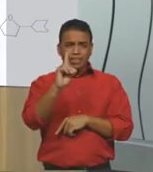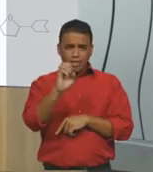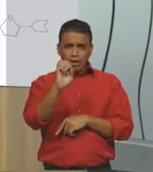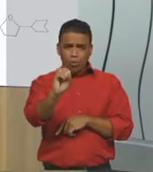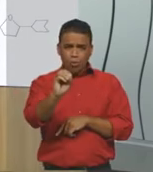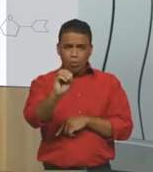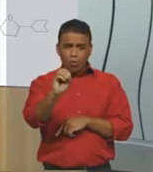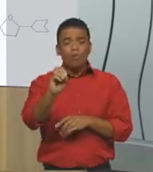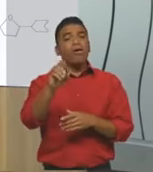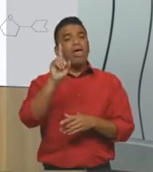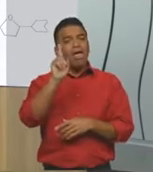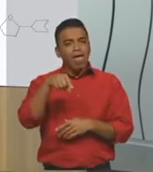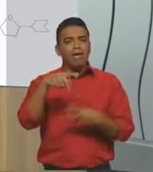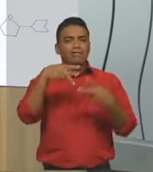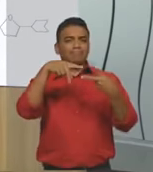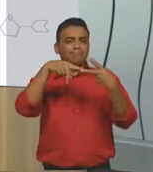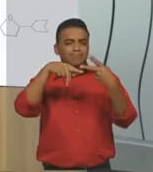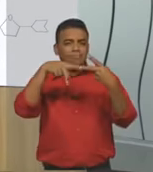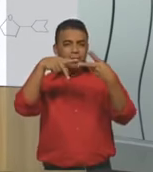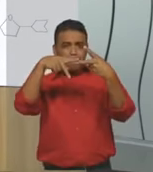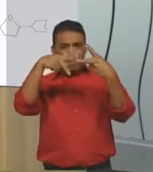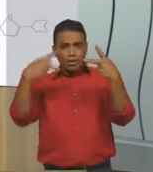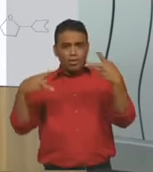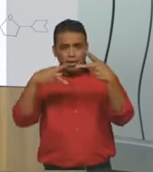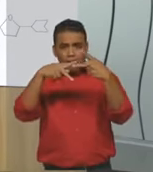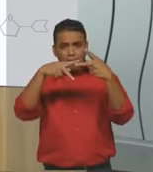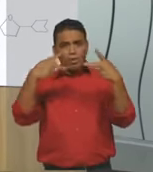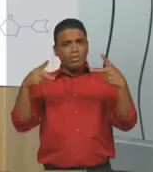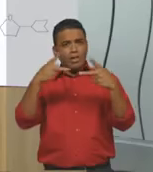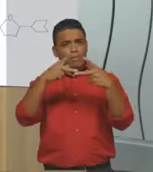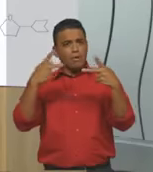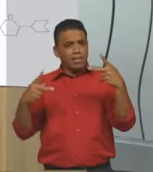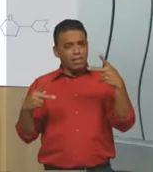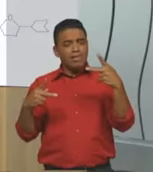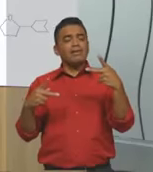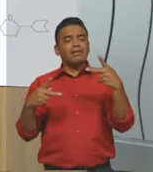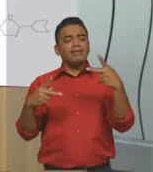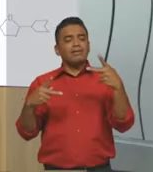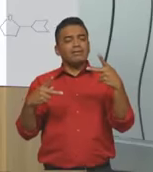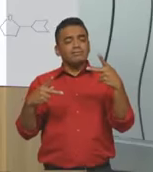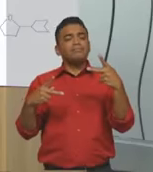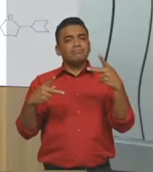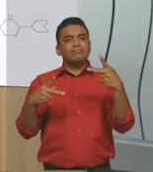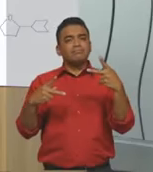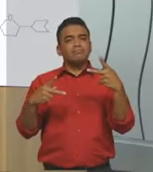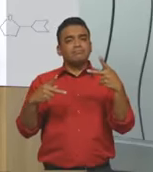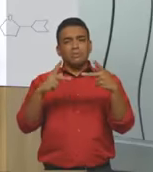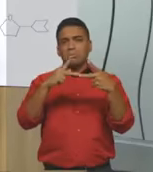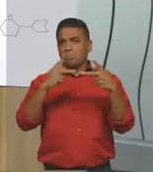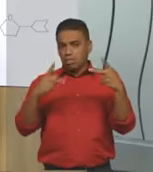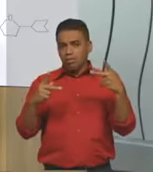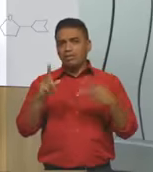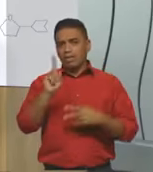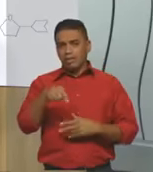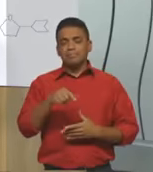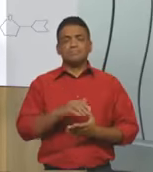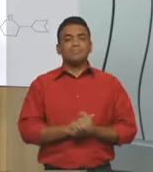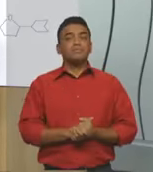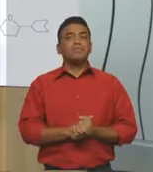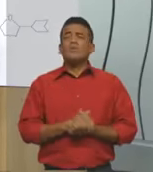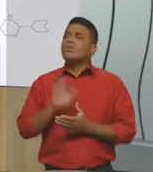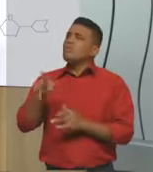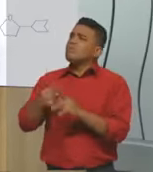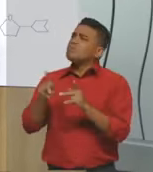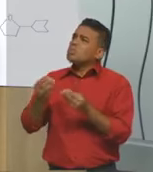nós estivermos falando sobre polipeptídeo, estamos nos referindo a uma proteína, tá? Como assim, Vinícius?